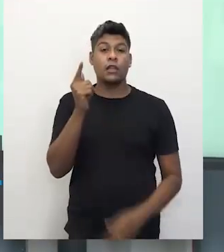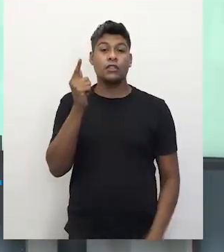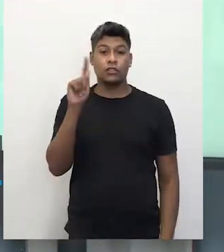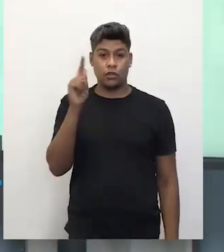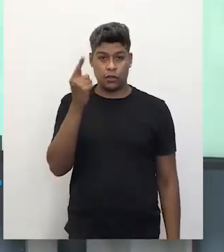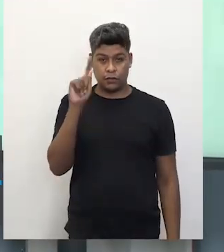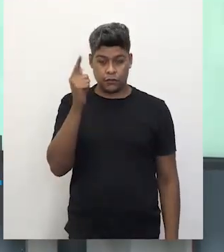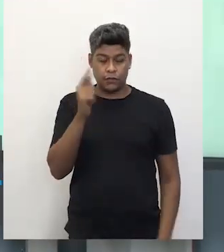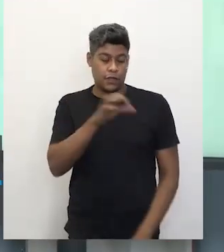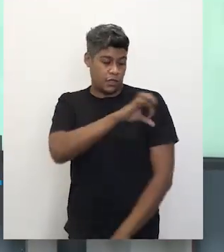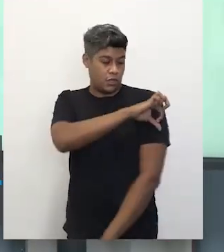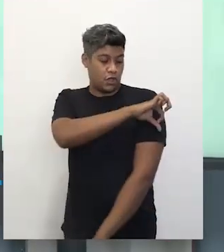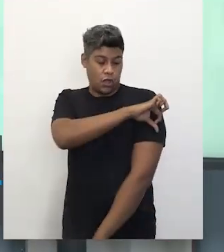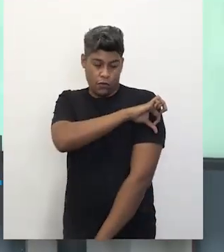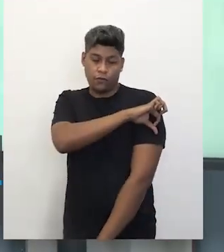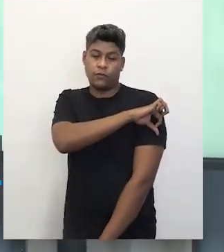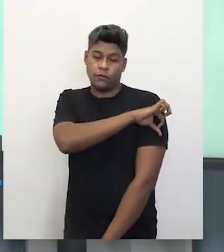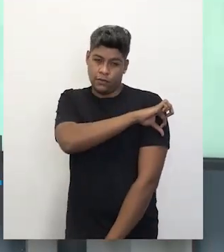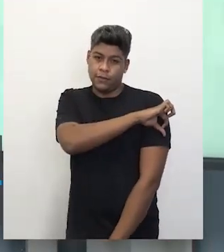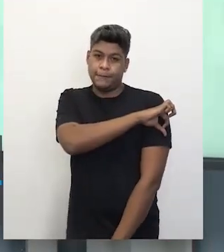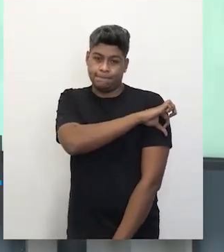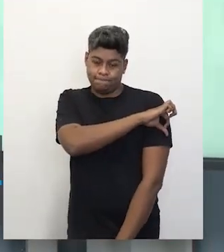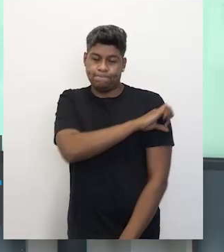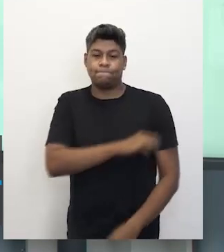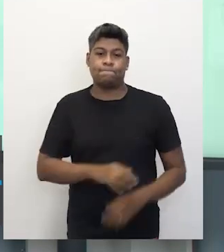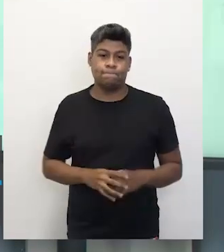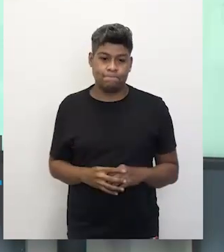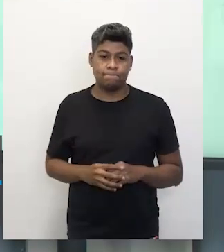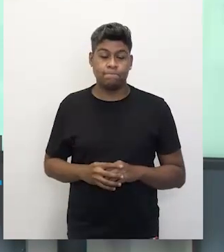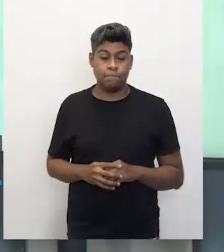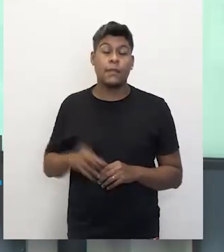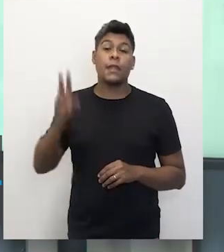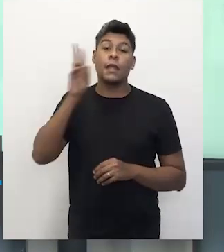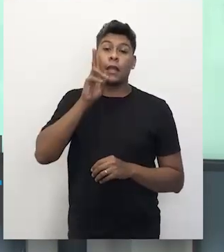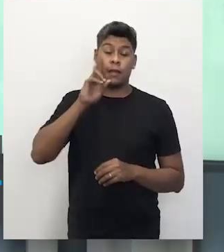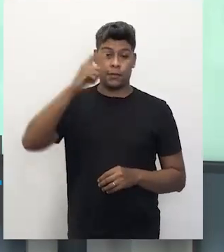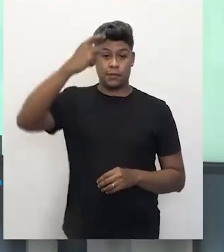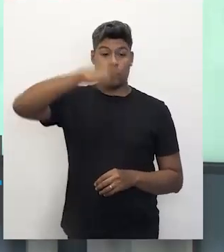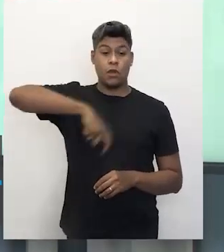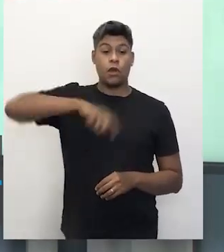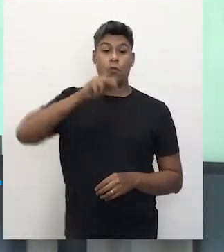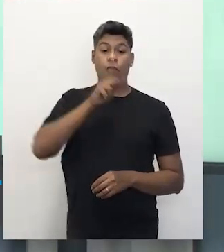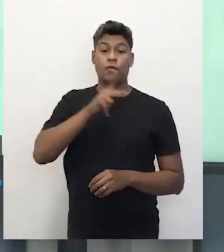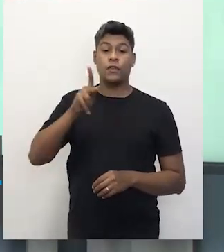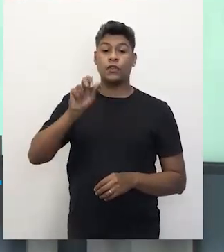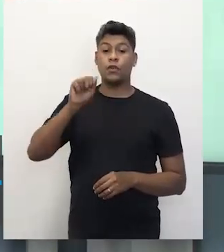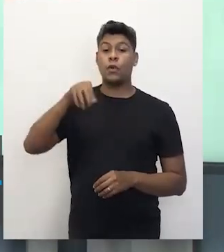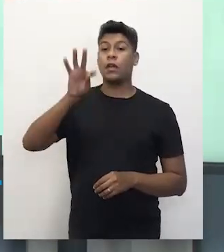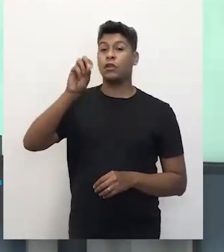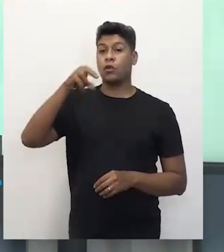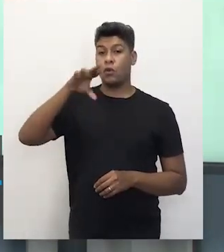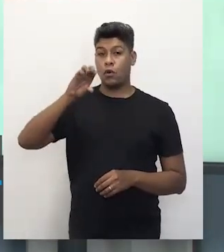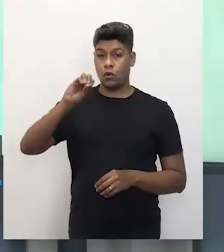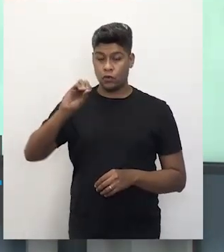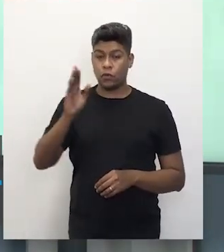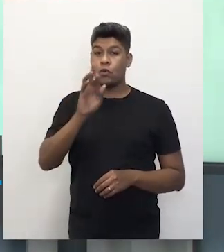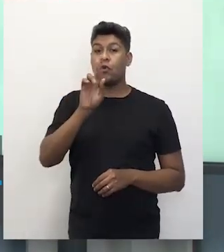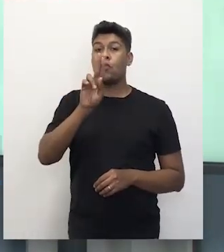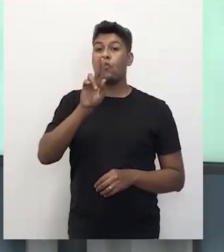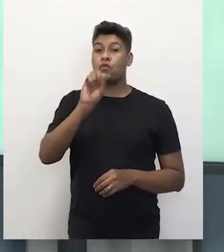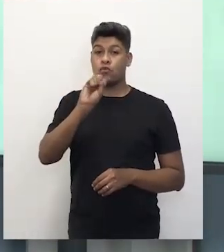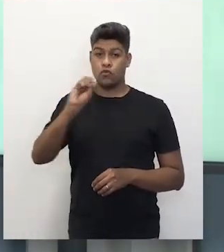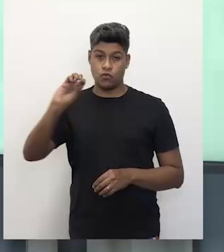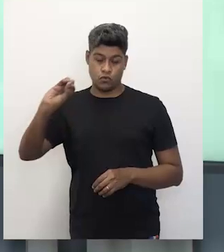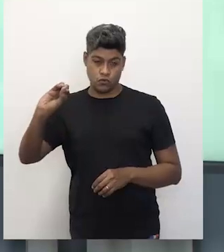para os novos anos do Ensino Fundamental dos anos finais Lembrando que eu sou professor Antônio Russo de você sempre aqui daqui do